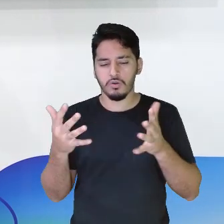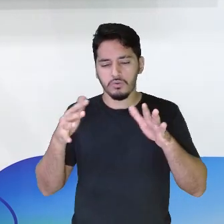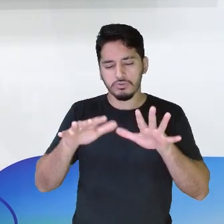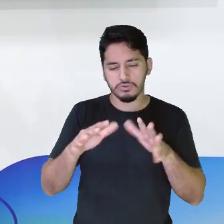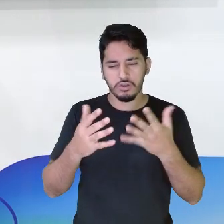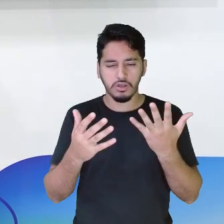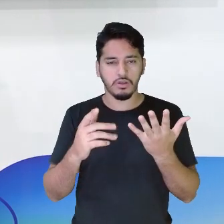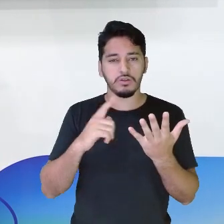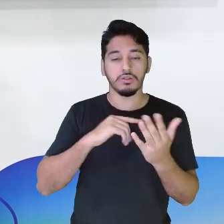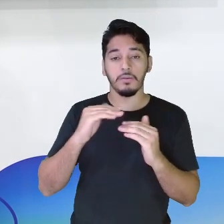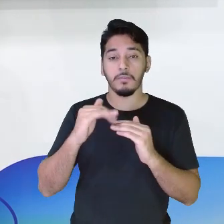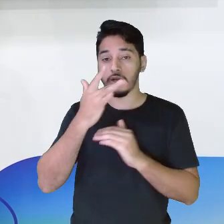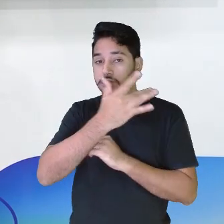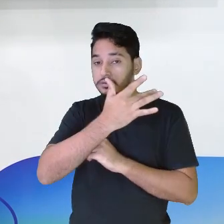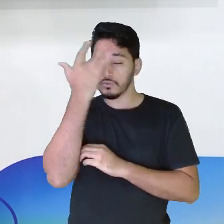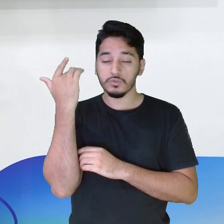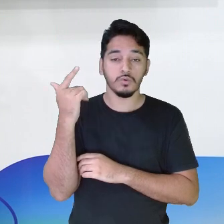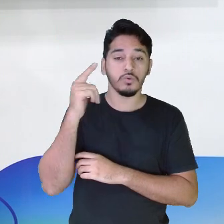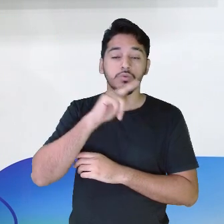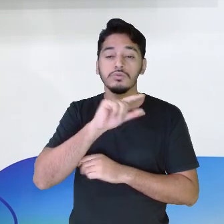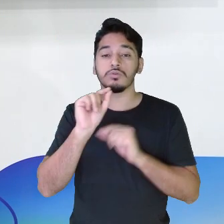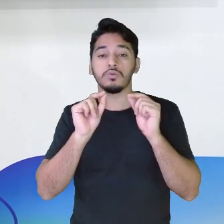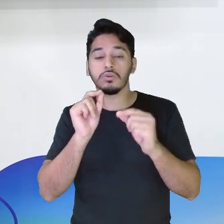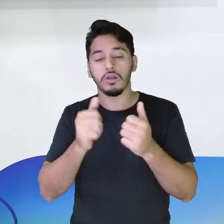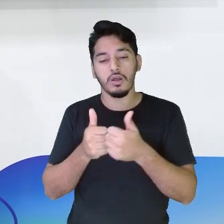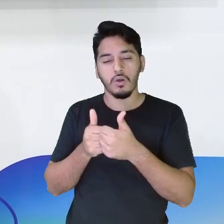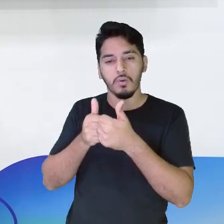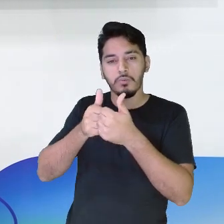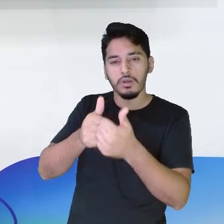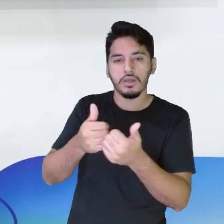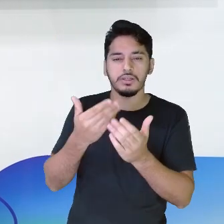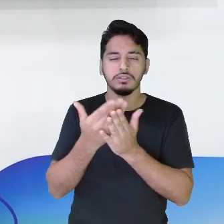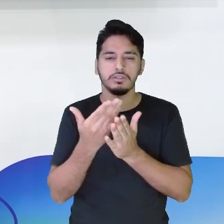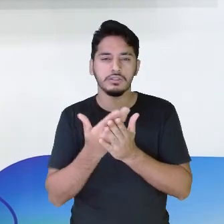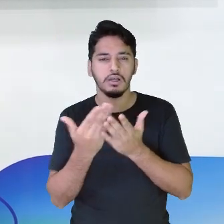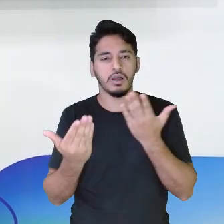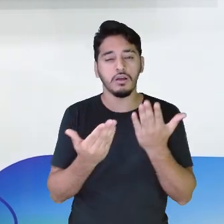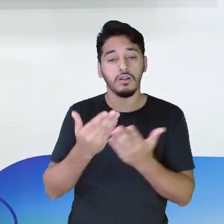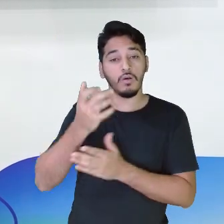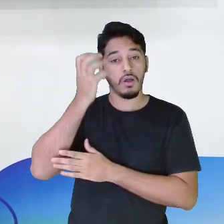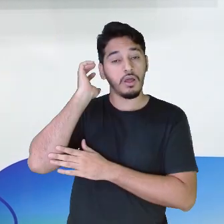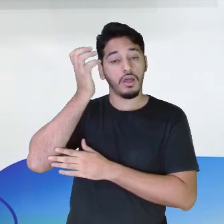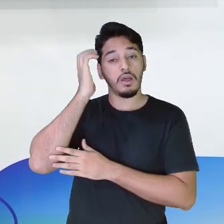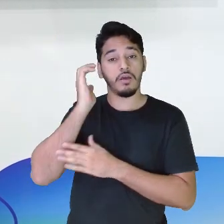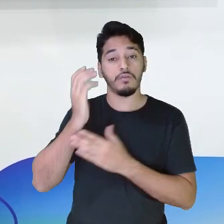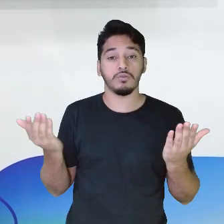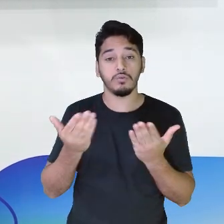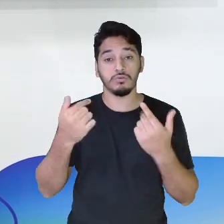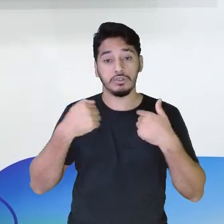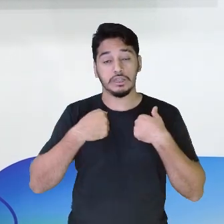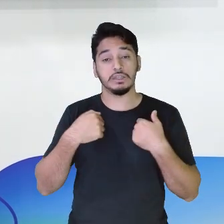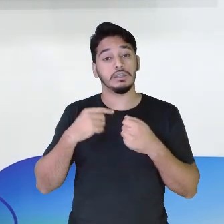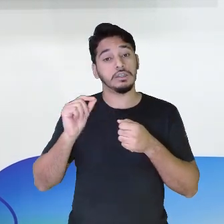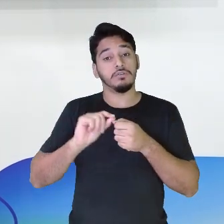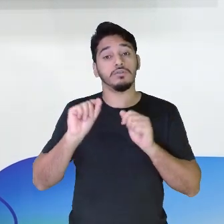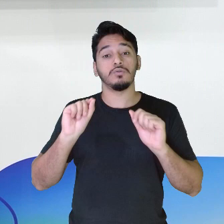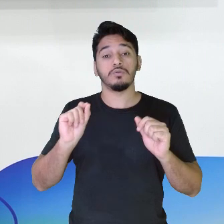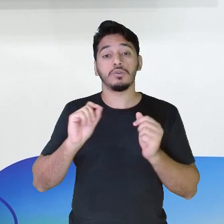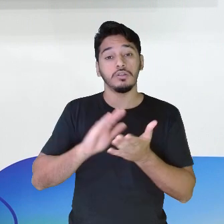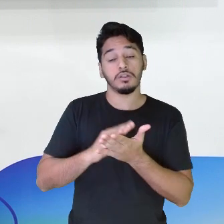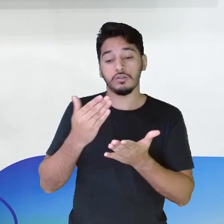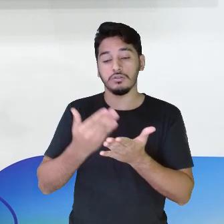para garantir que mais pessoas consigam acompanhar essas aulas, Everton está aqui fazendo